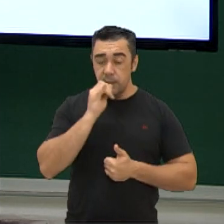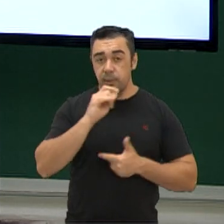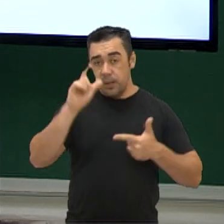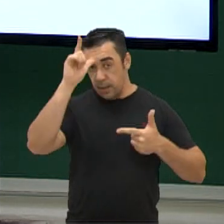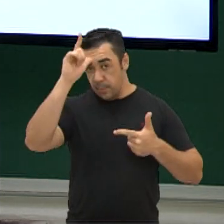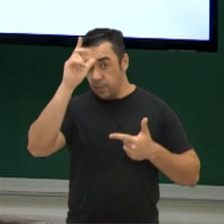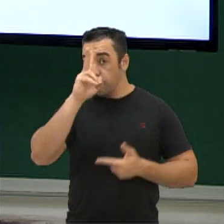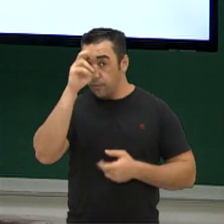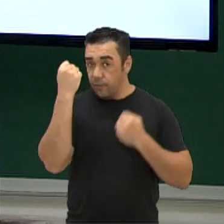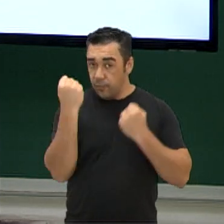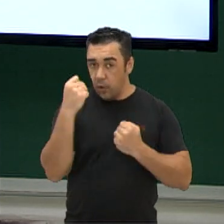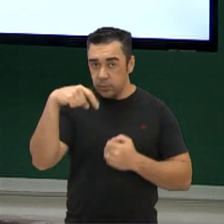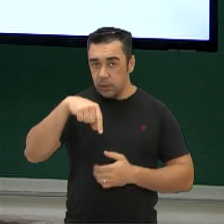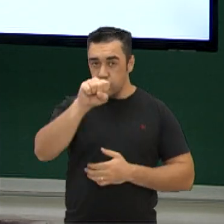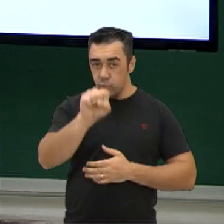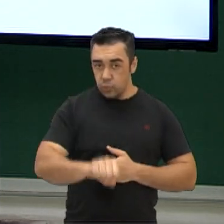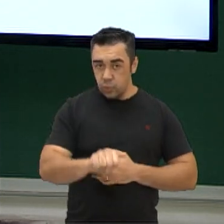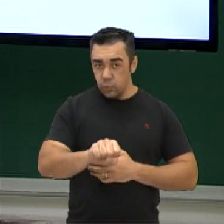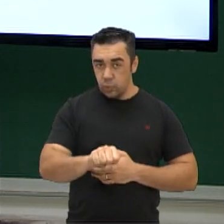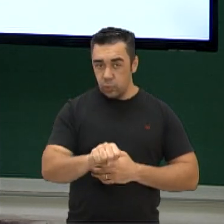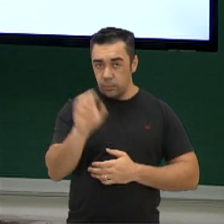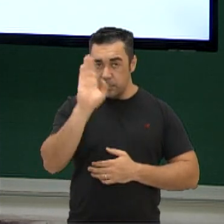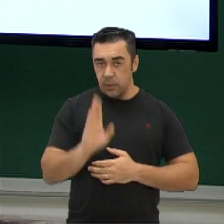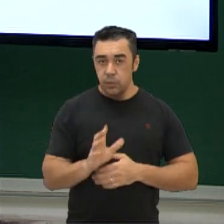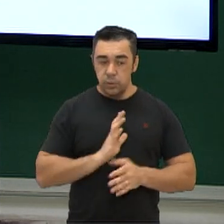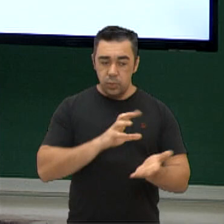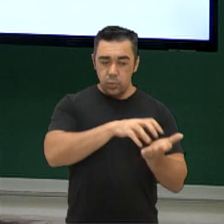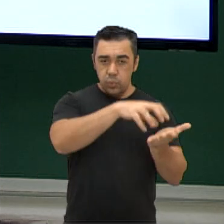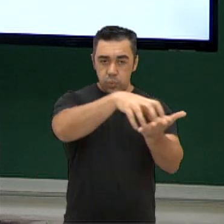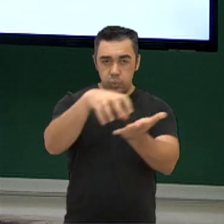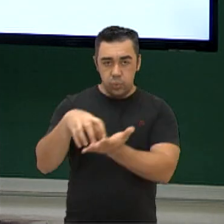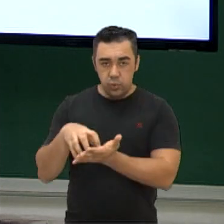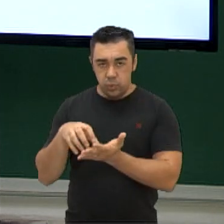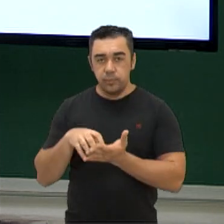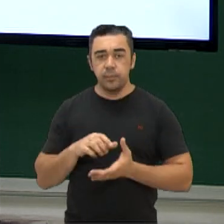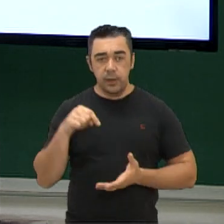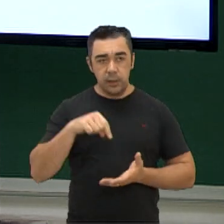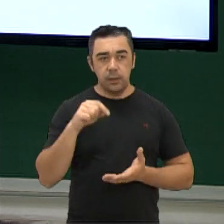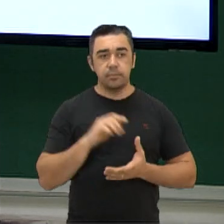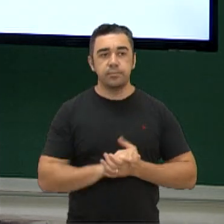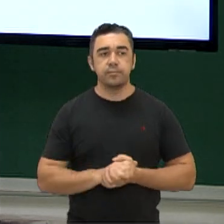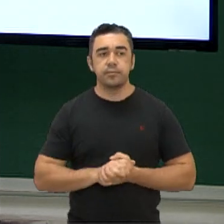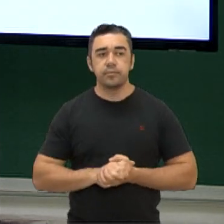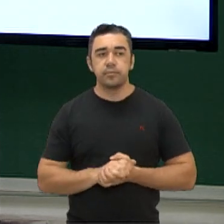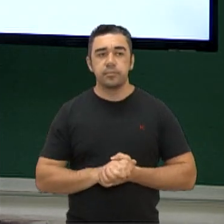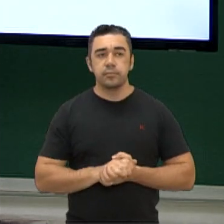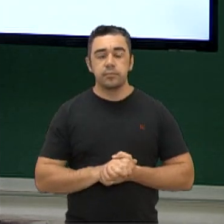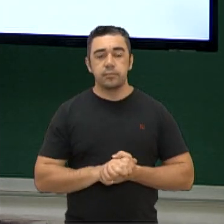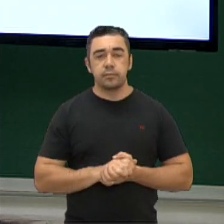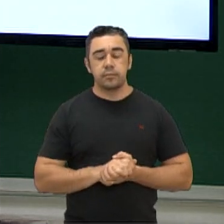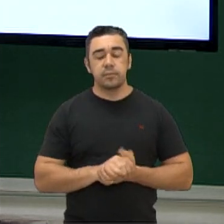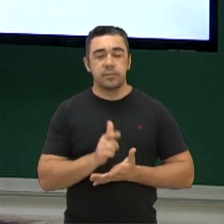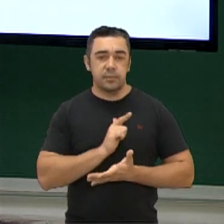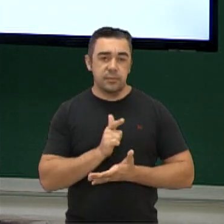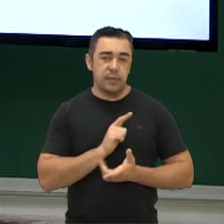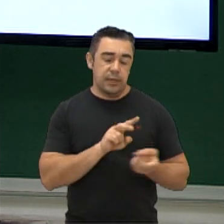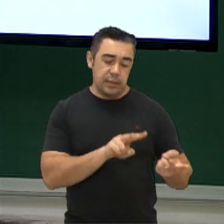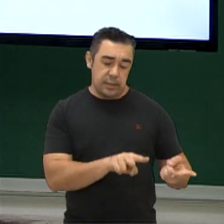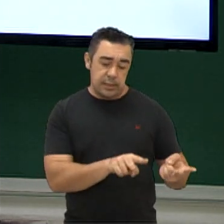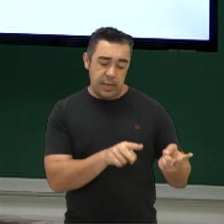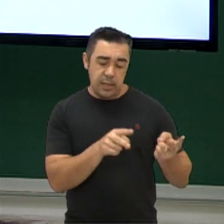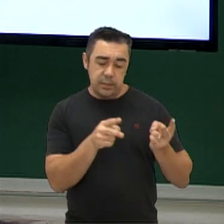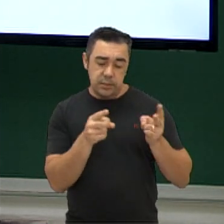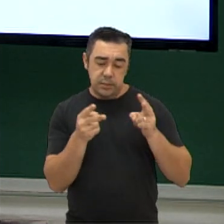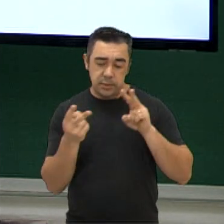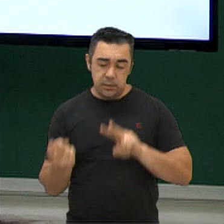uma presença bem forte aqui no sul do Brasil, com as suas colônias aqui na nossa região. Então você tem essa